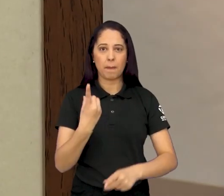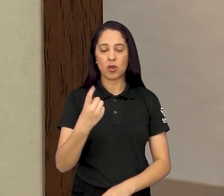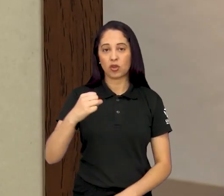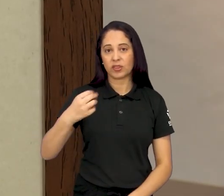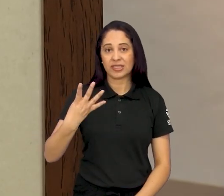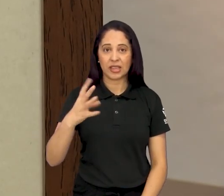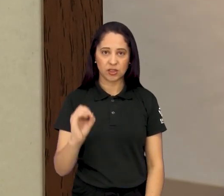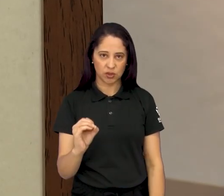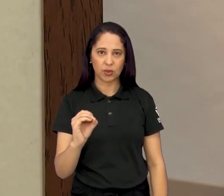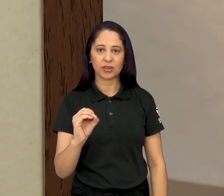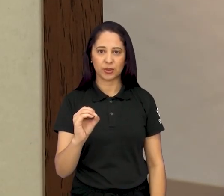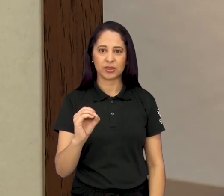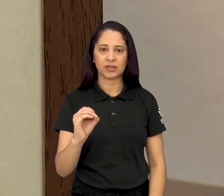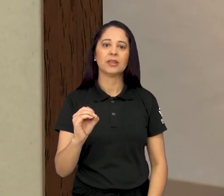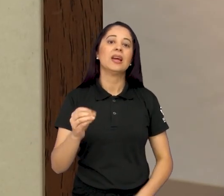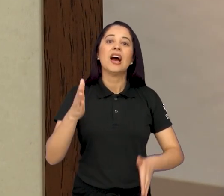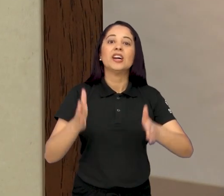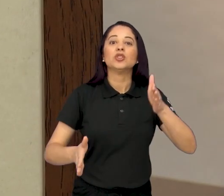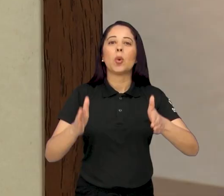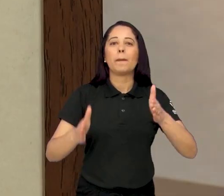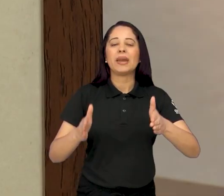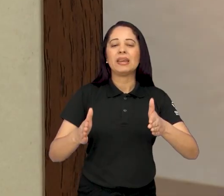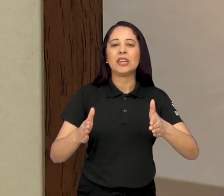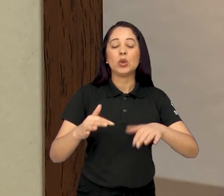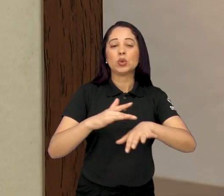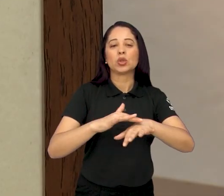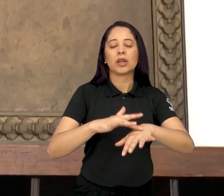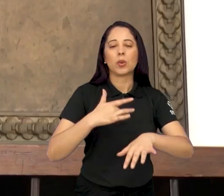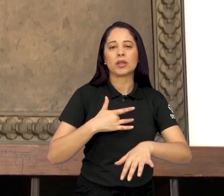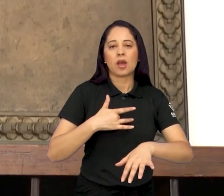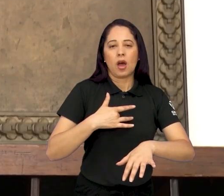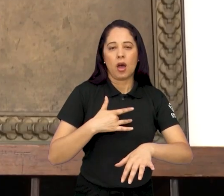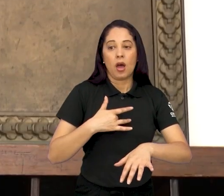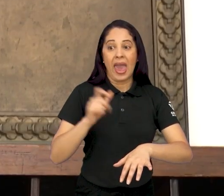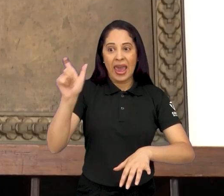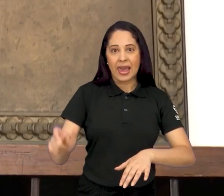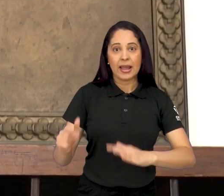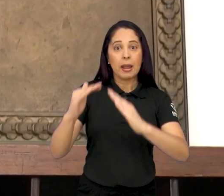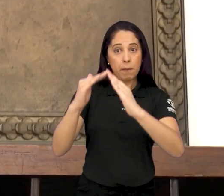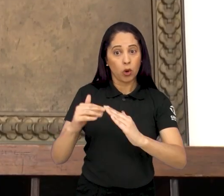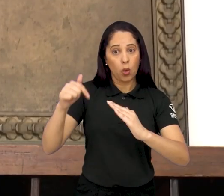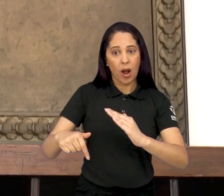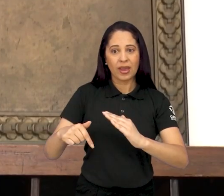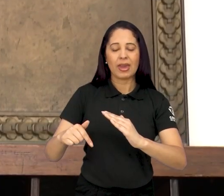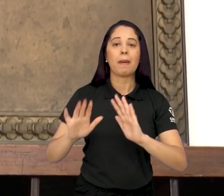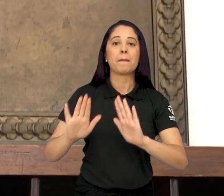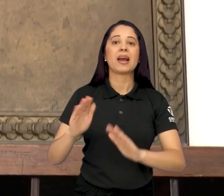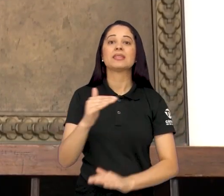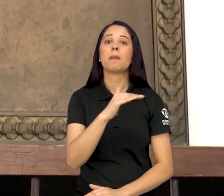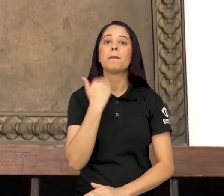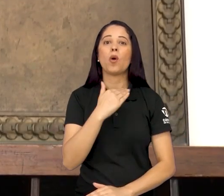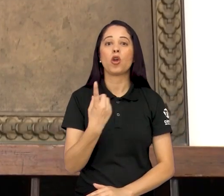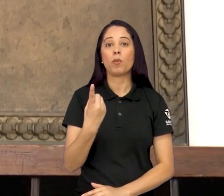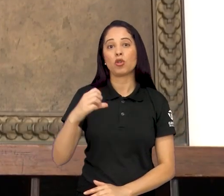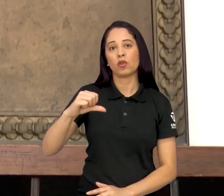à cidade em 1914 na fase sanatorial e morou aqui até seu falecimento